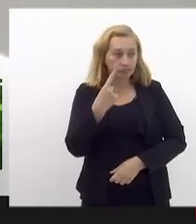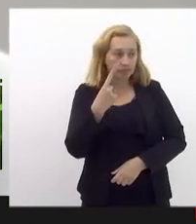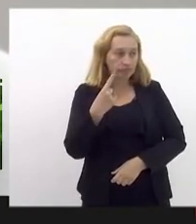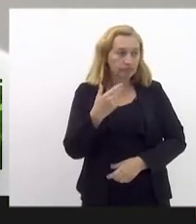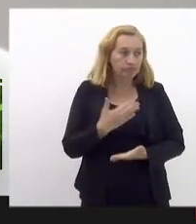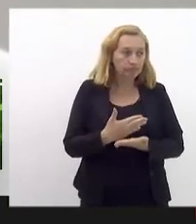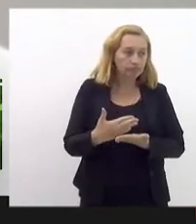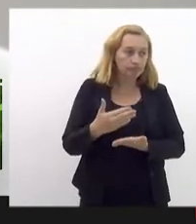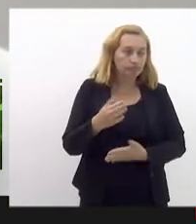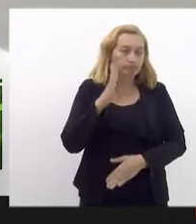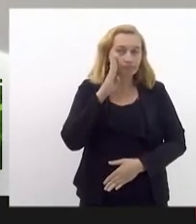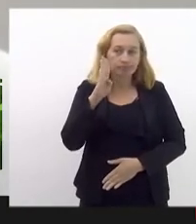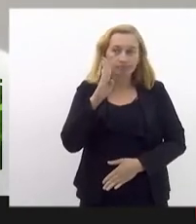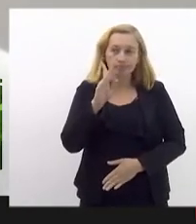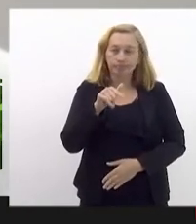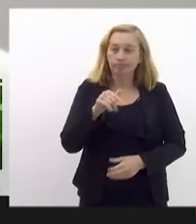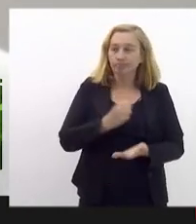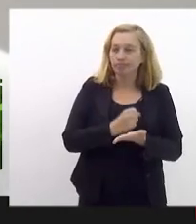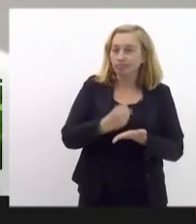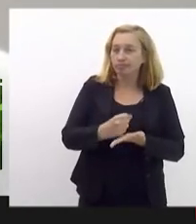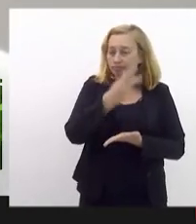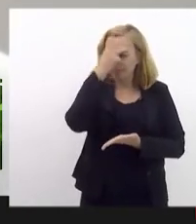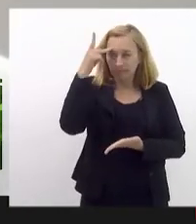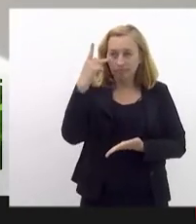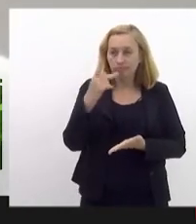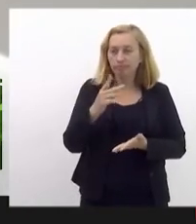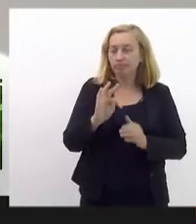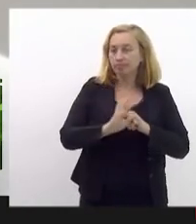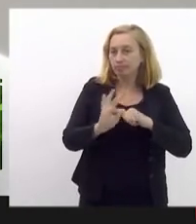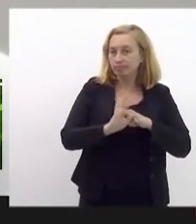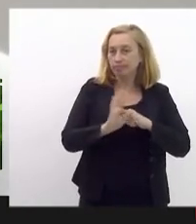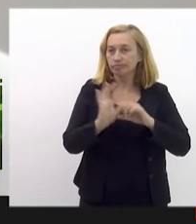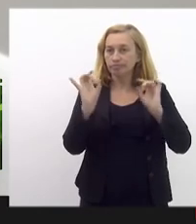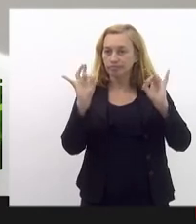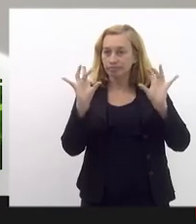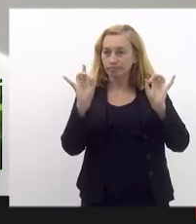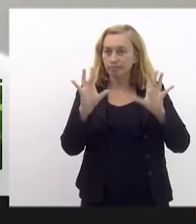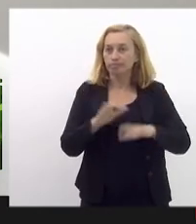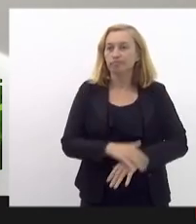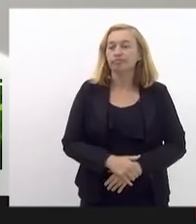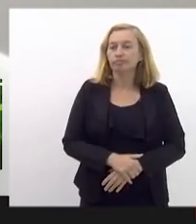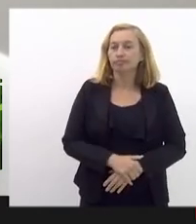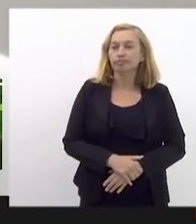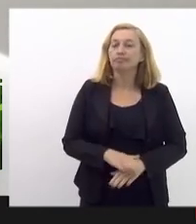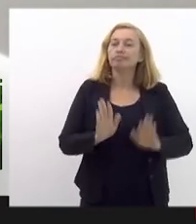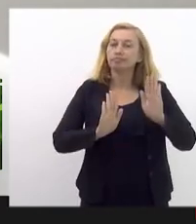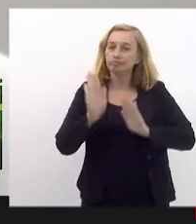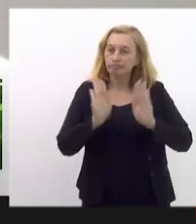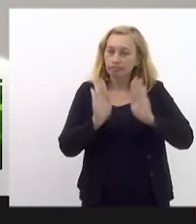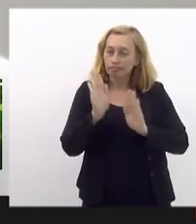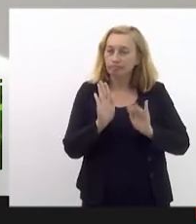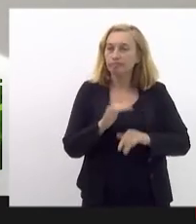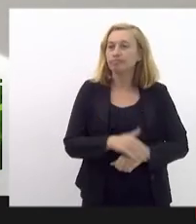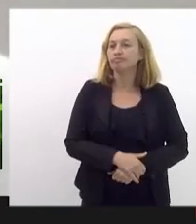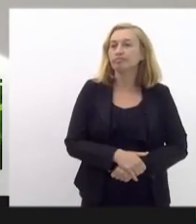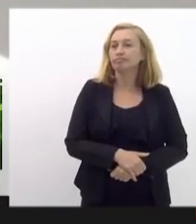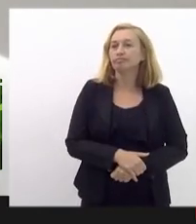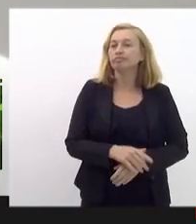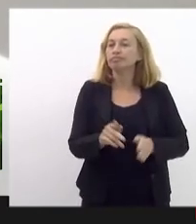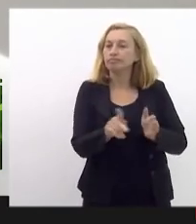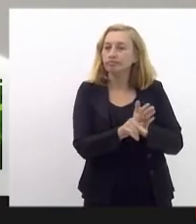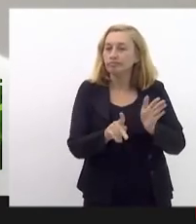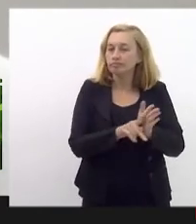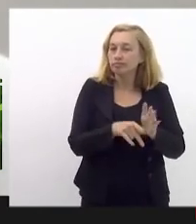gargalos são a contratação de pessoal técnico especializado, E a questão das licitações, das aquisições para projetos de